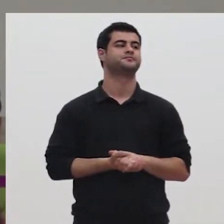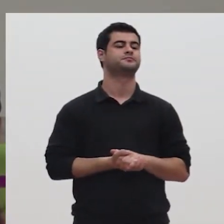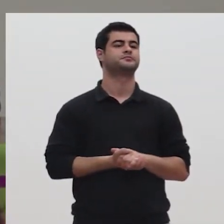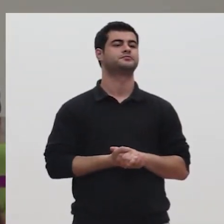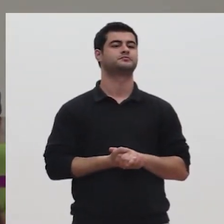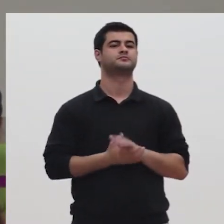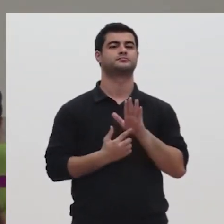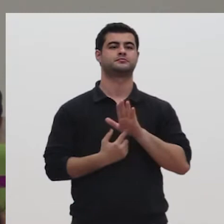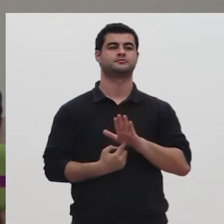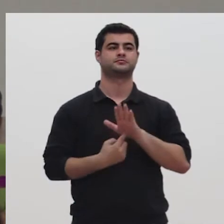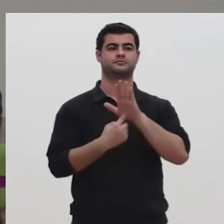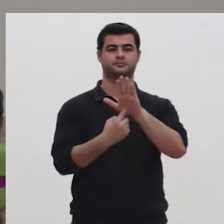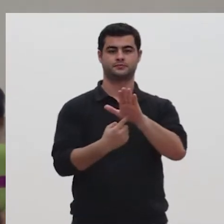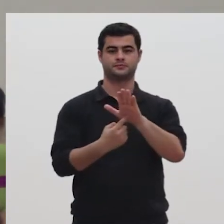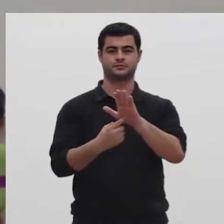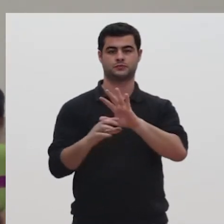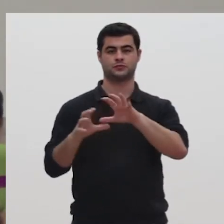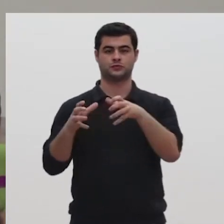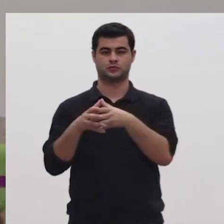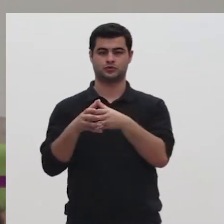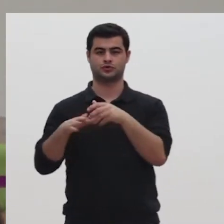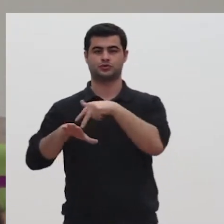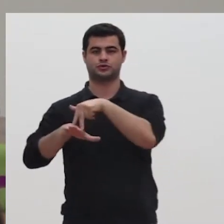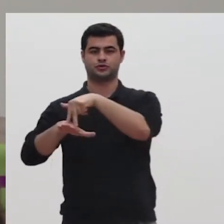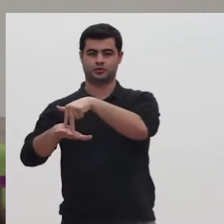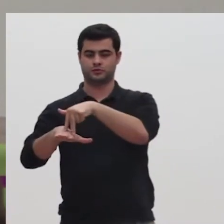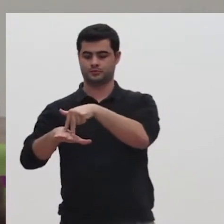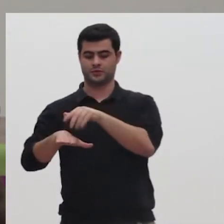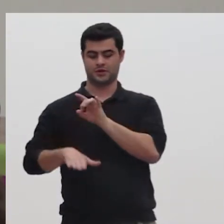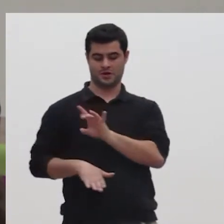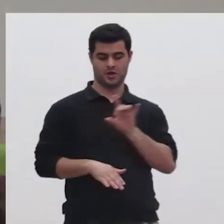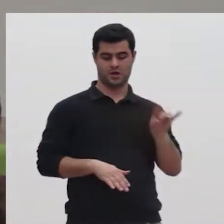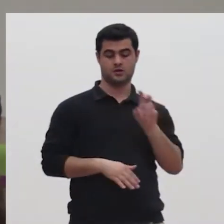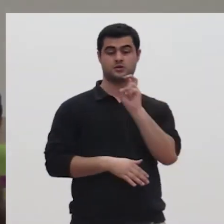A apresentação das chapas, 5 minutos para cada uma.